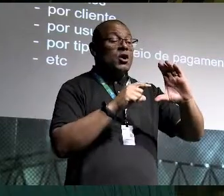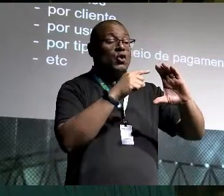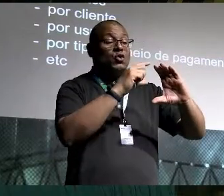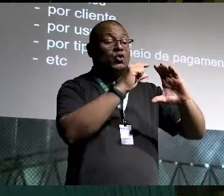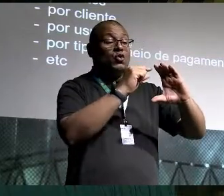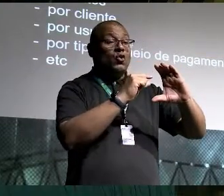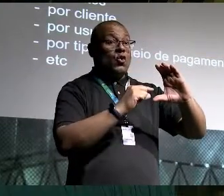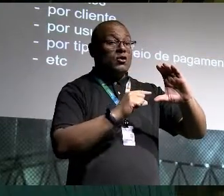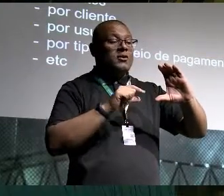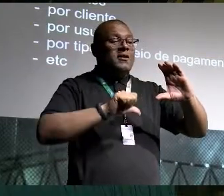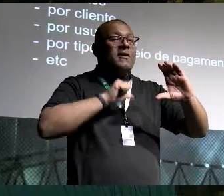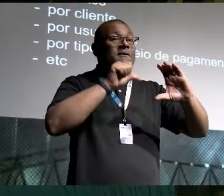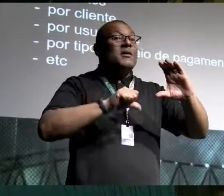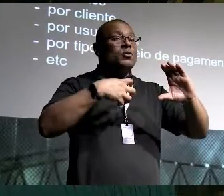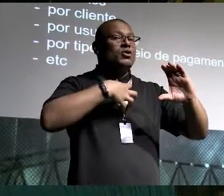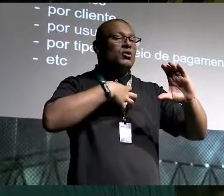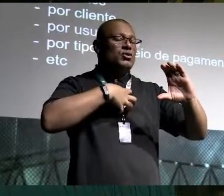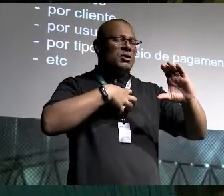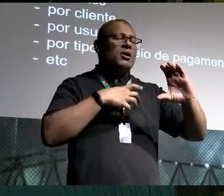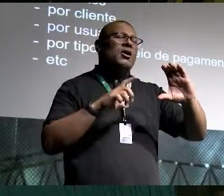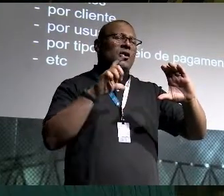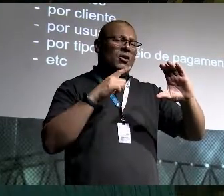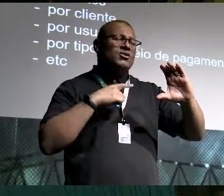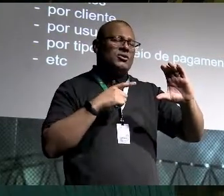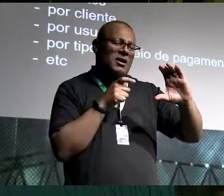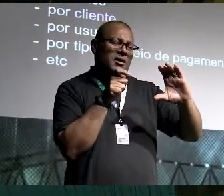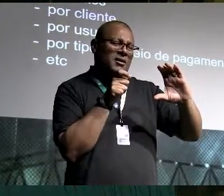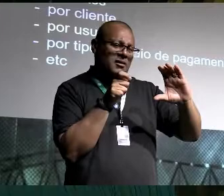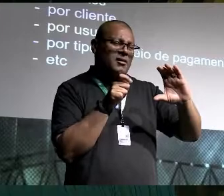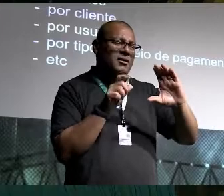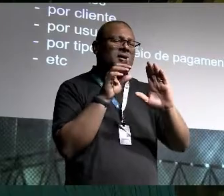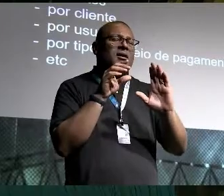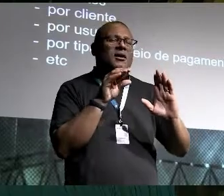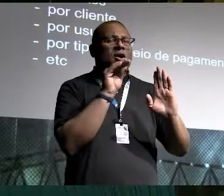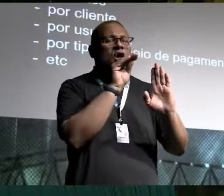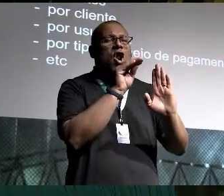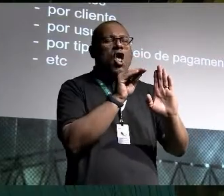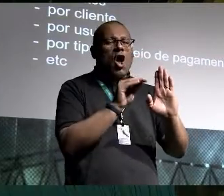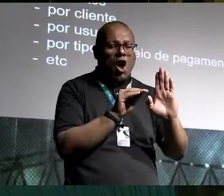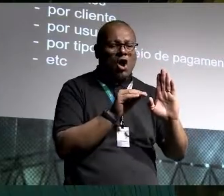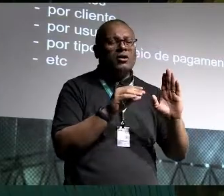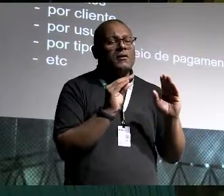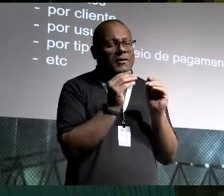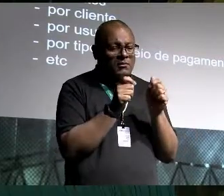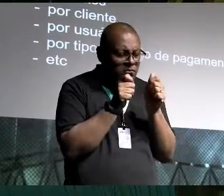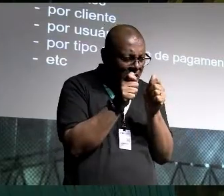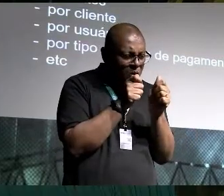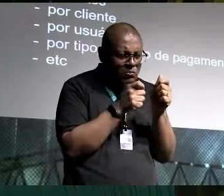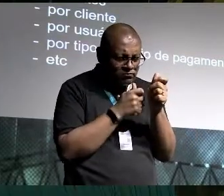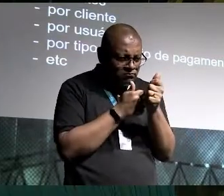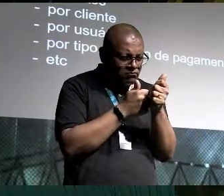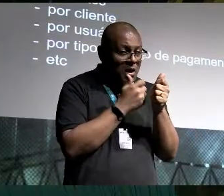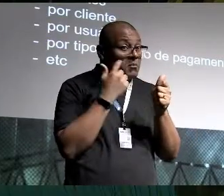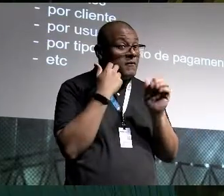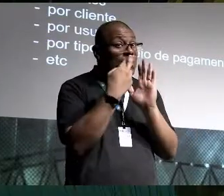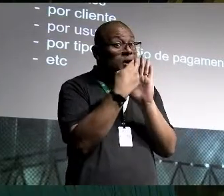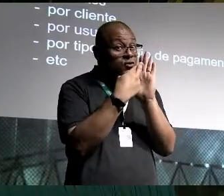um comportamento diferente. E, lógico, a gente coloca uma série de logs e uma série de pontos para poder monitorar aquilo e ver o